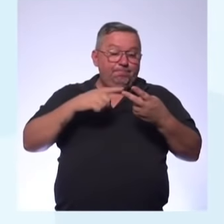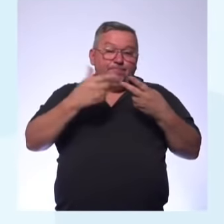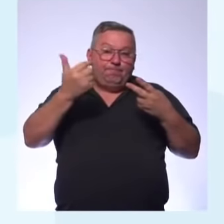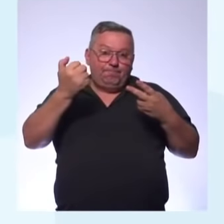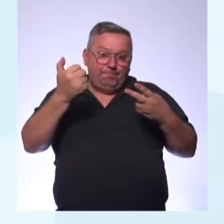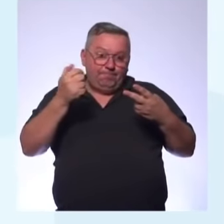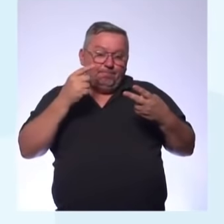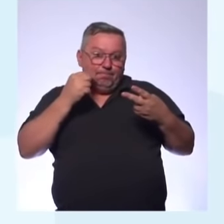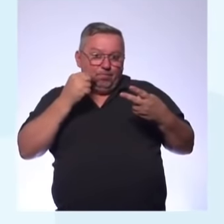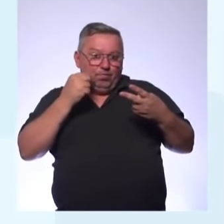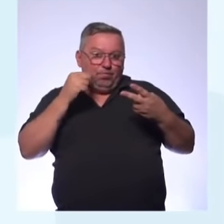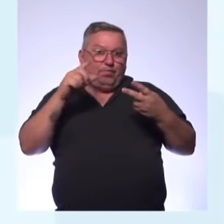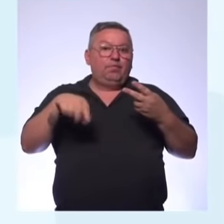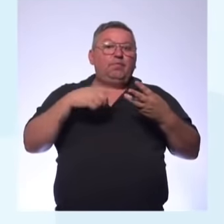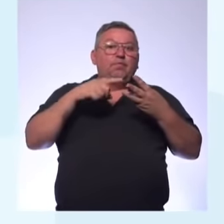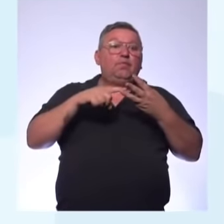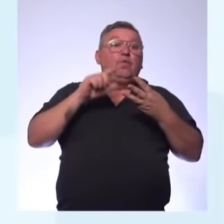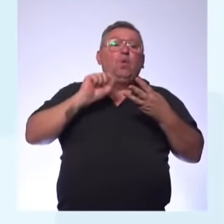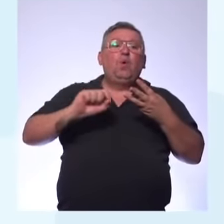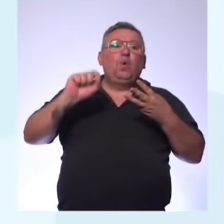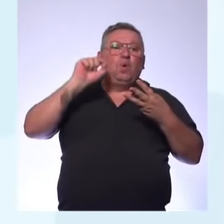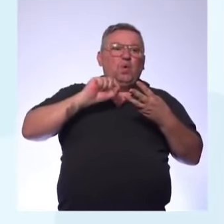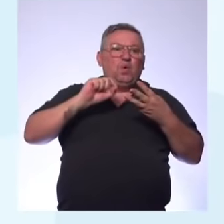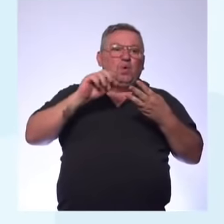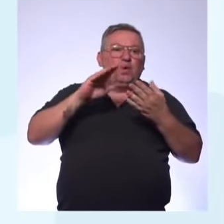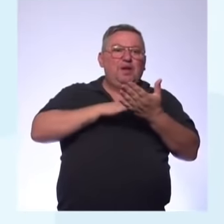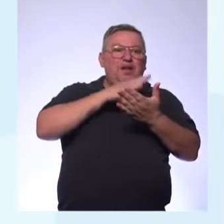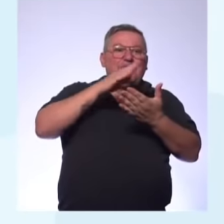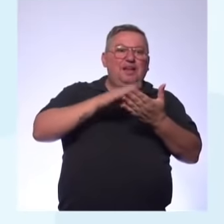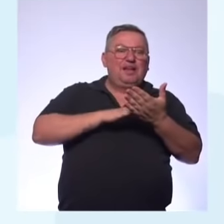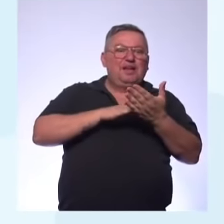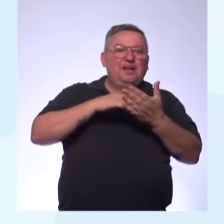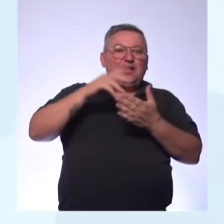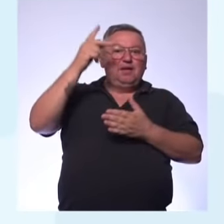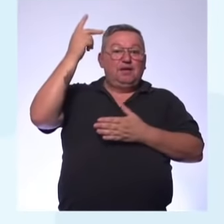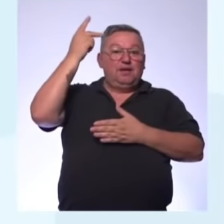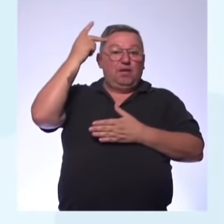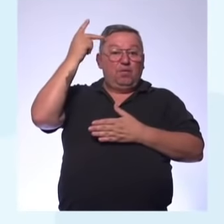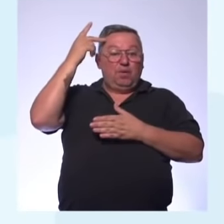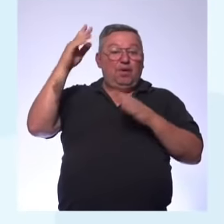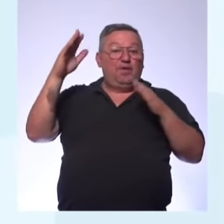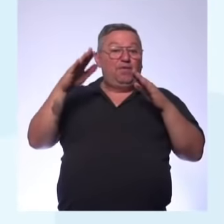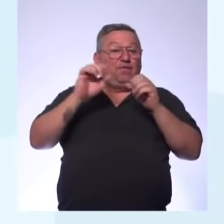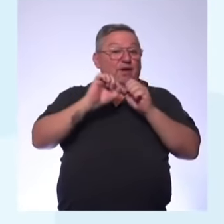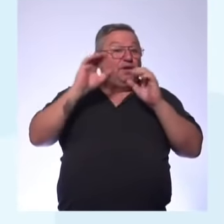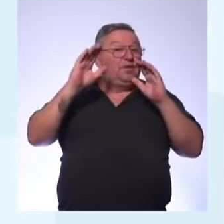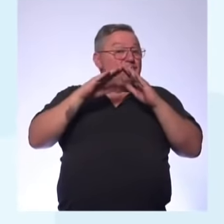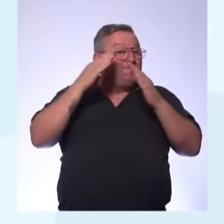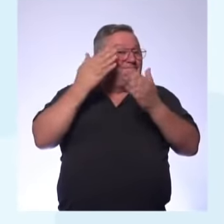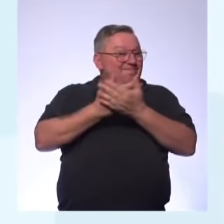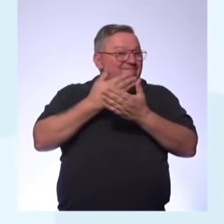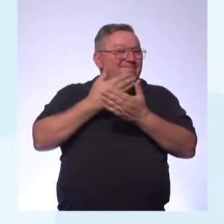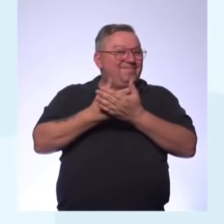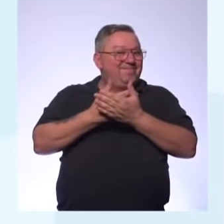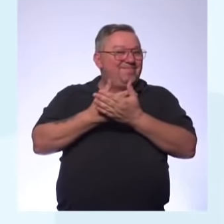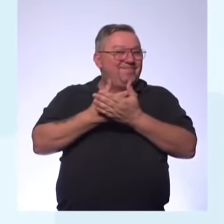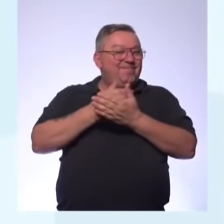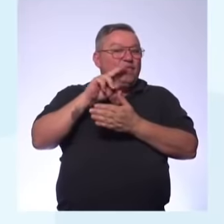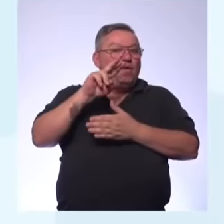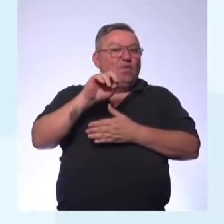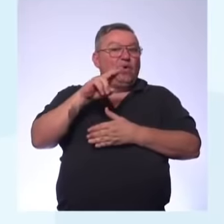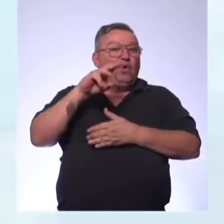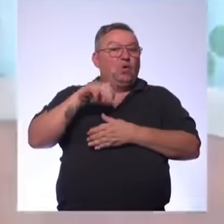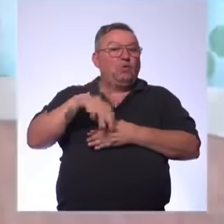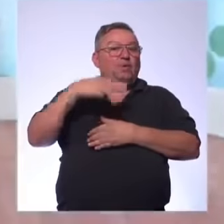pena era pensa caneta um lápis e o que é Débora elétrons caderno do aluno São Paulo faz isso São Paulo faz